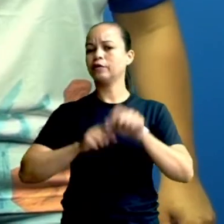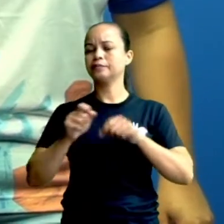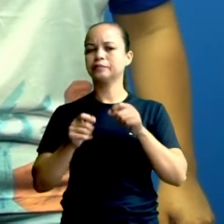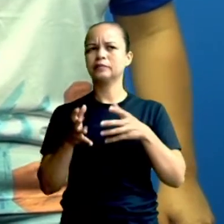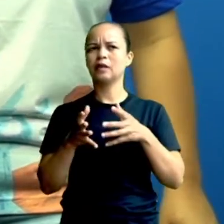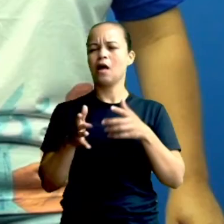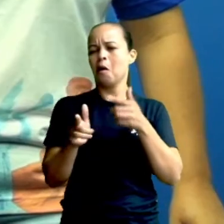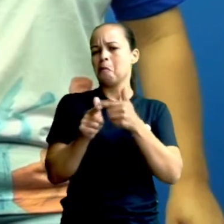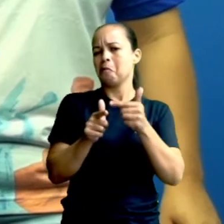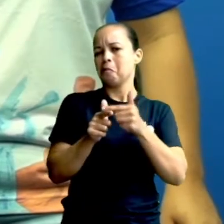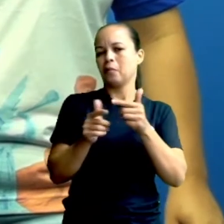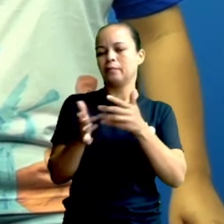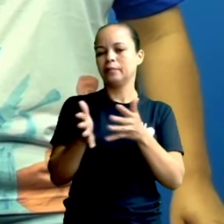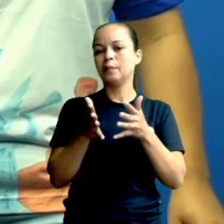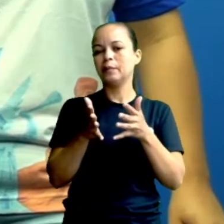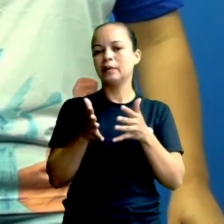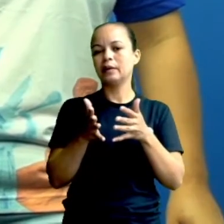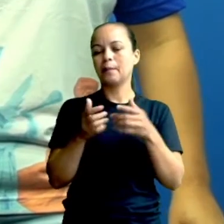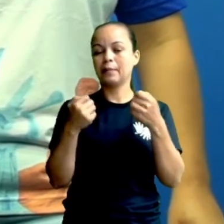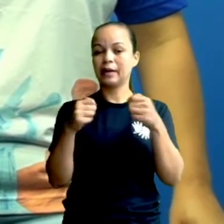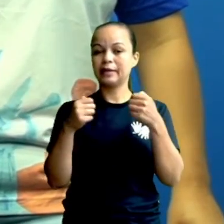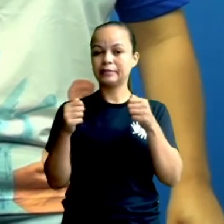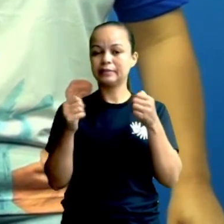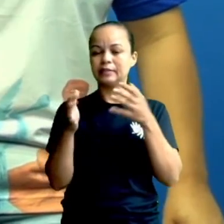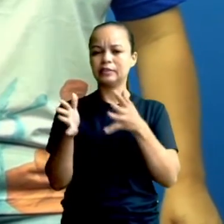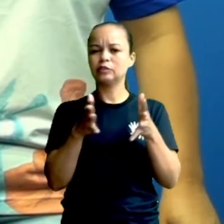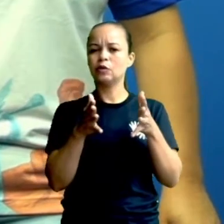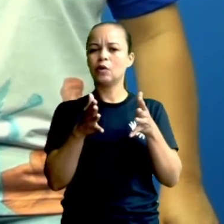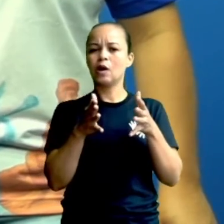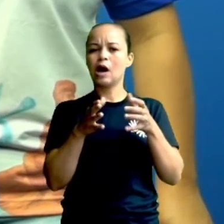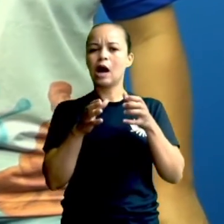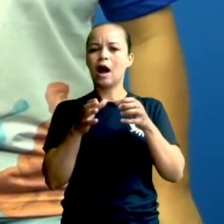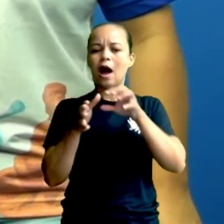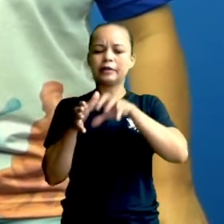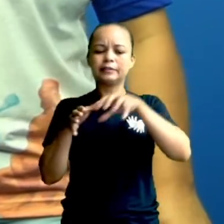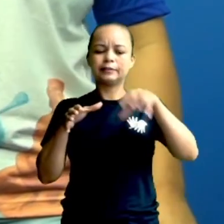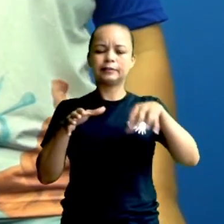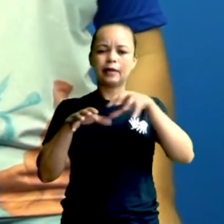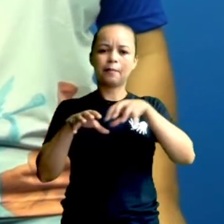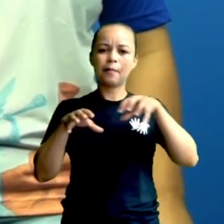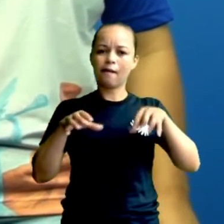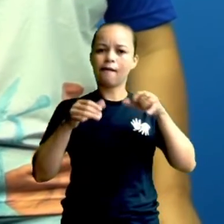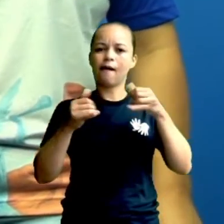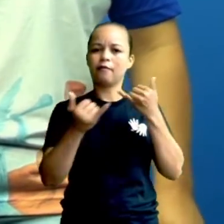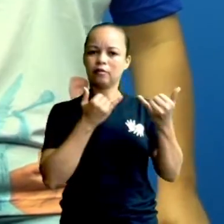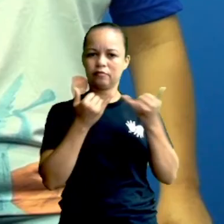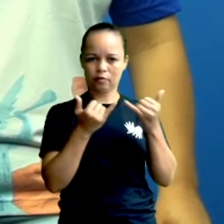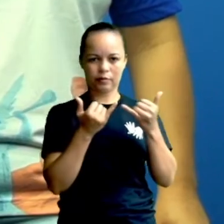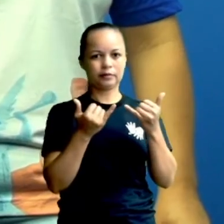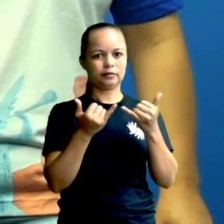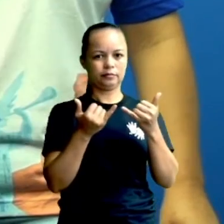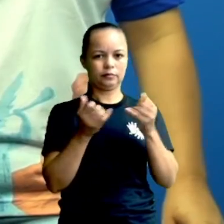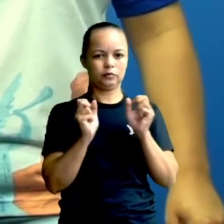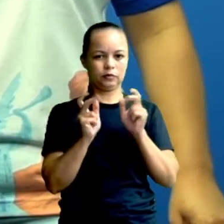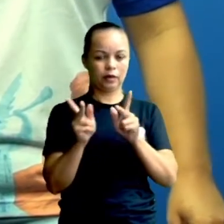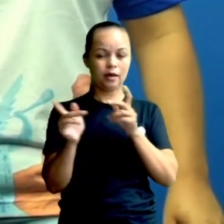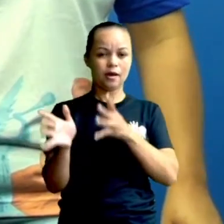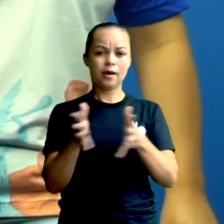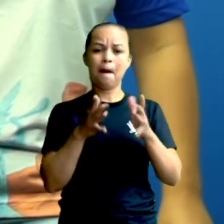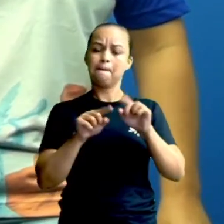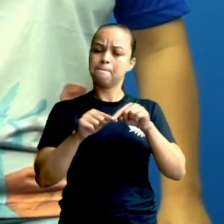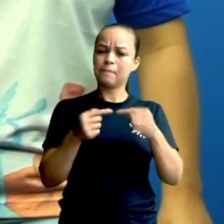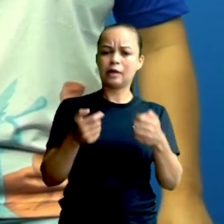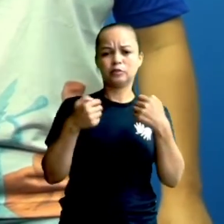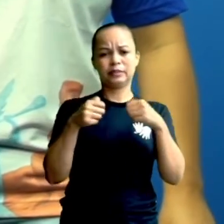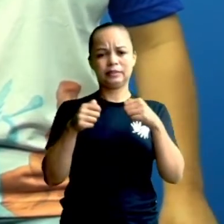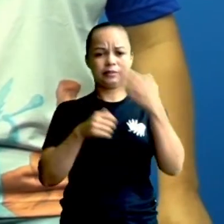é um probleminha, a gente tem que começar a separar as informações, tá certo? Mas a gente sabe